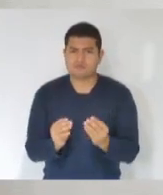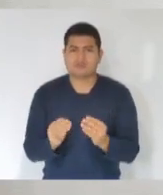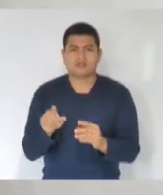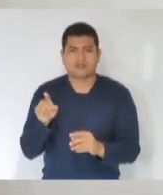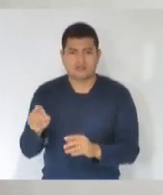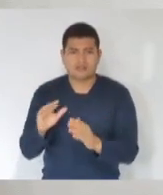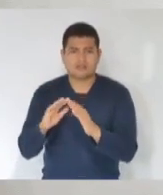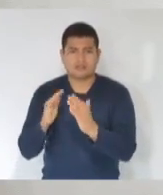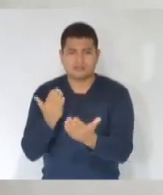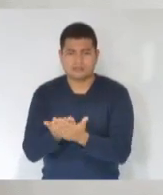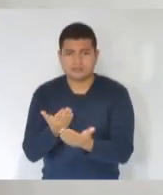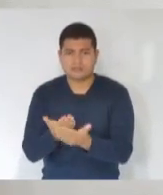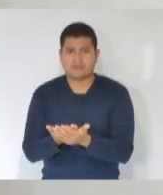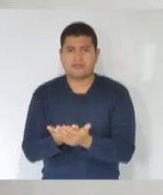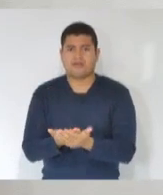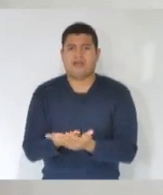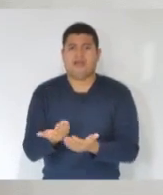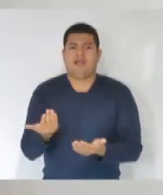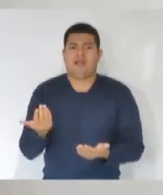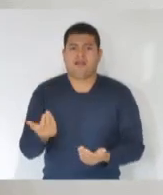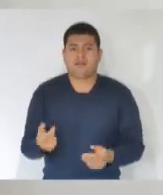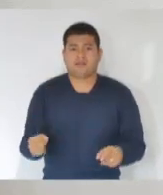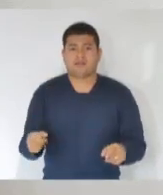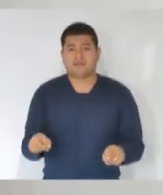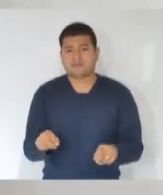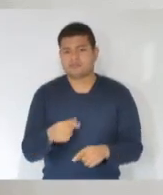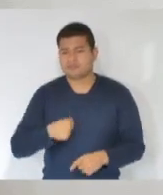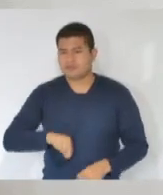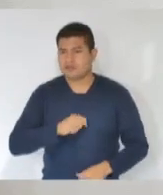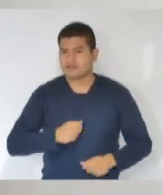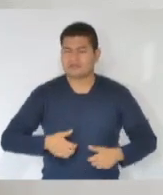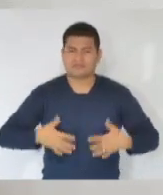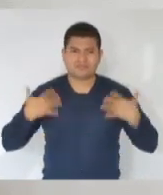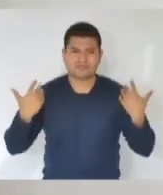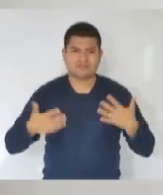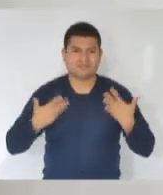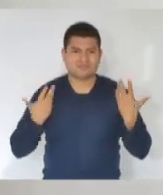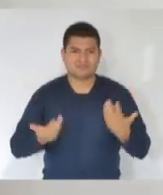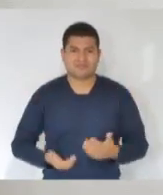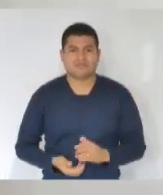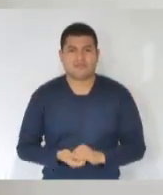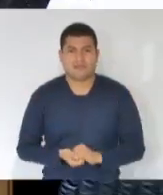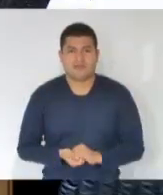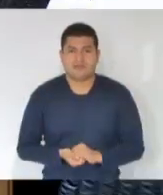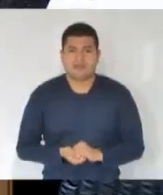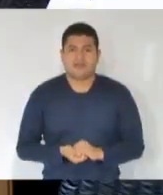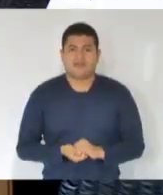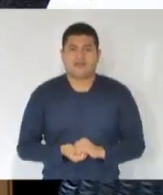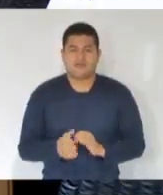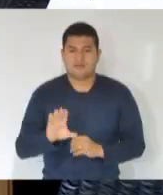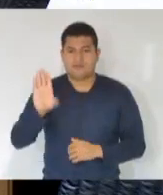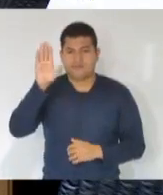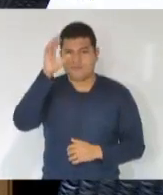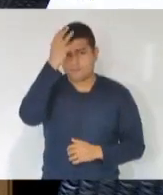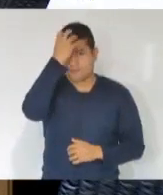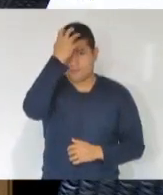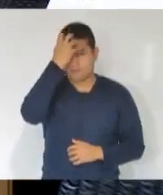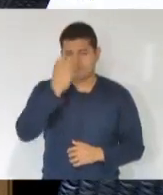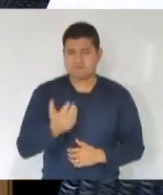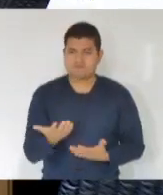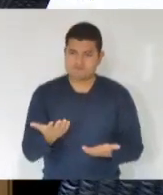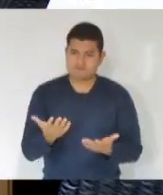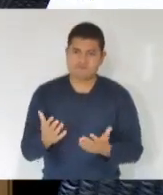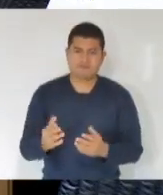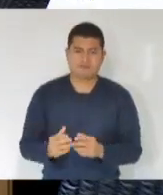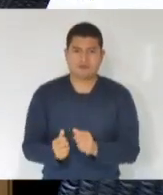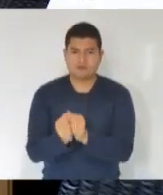homenageado, dentre outros nomes, o que nos alegra muito. Concedo a parte ao deputado Ismael. Deputado Alba, quero me somar